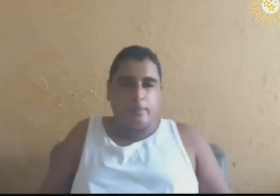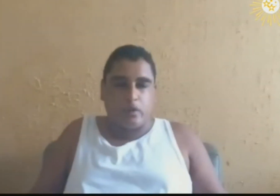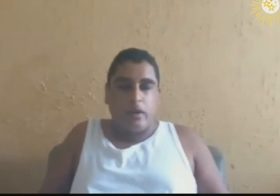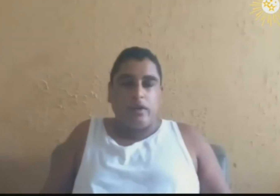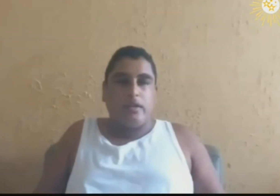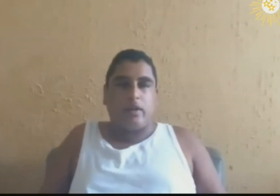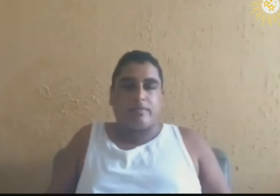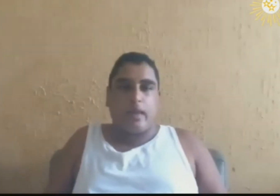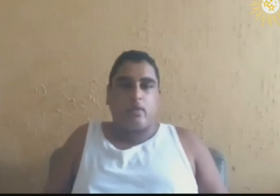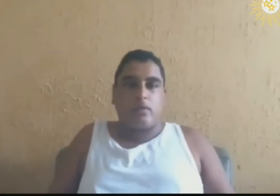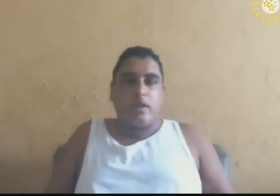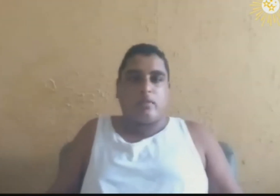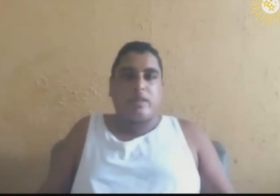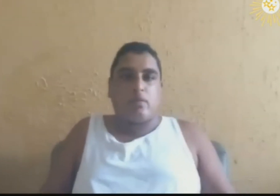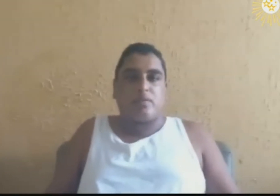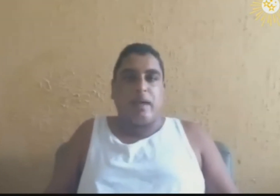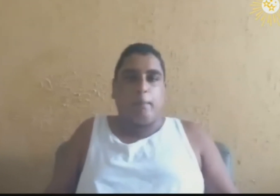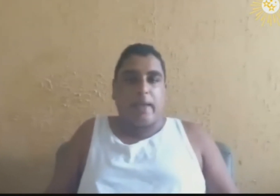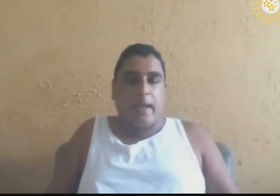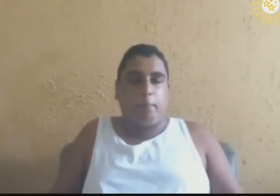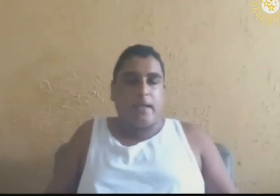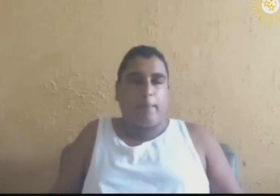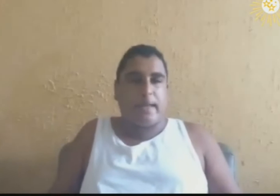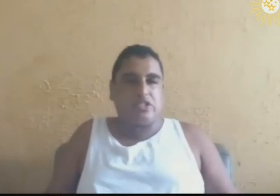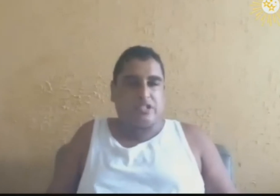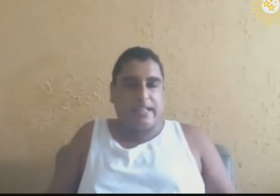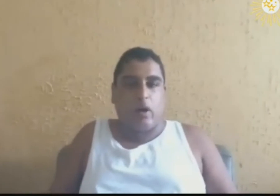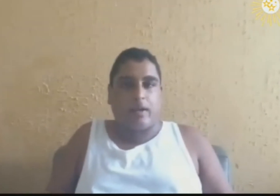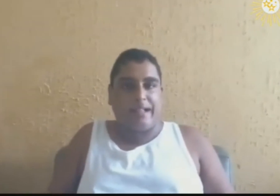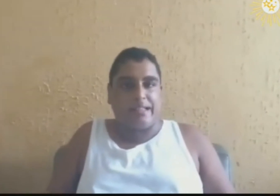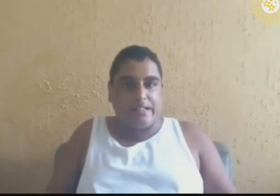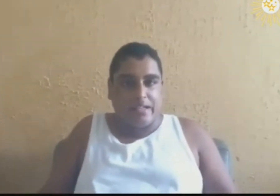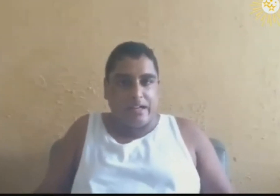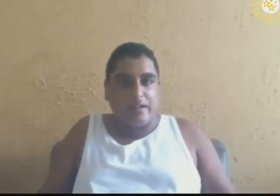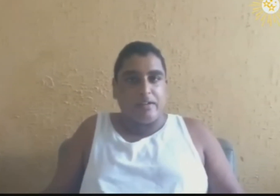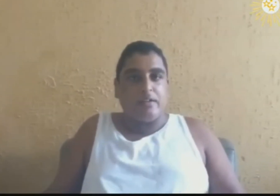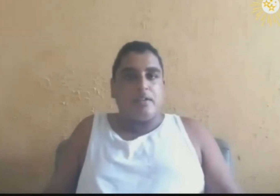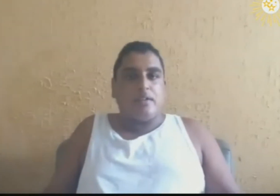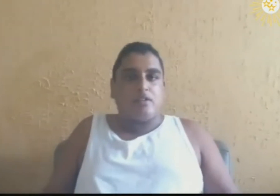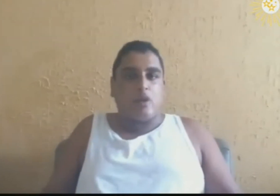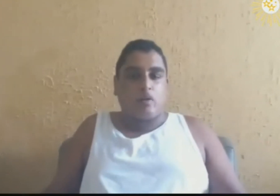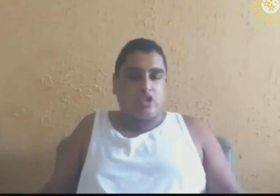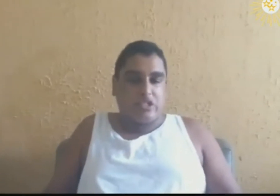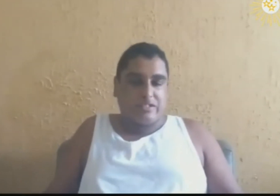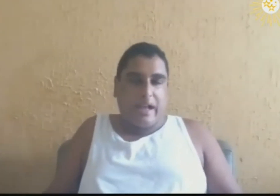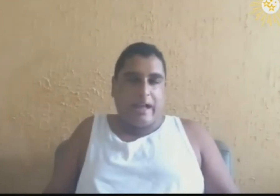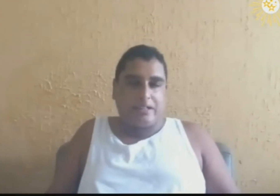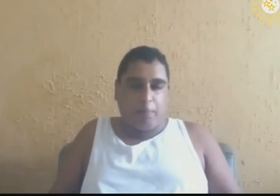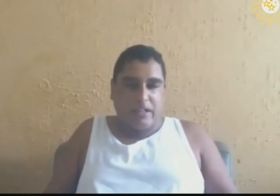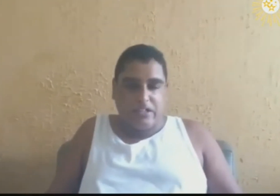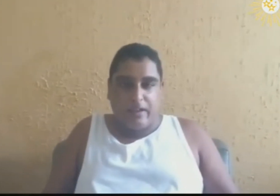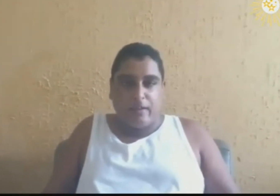eu amo. E eu tenho também a minha berinjela Roquelina, sou